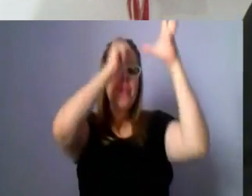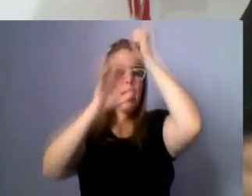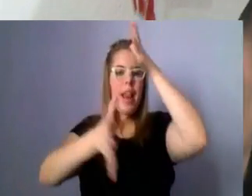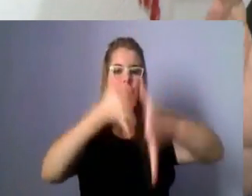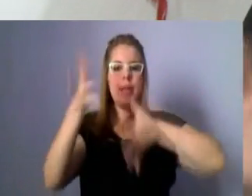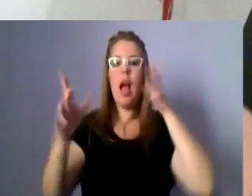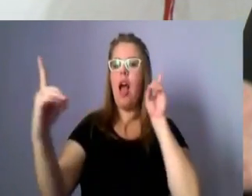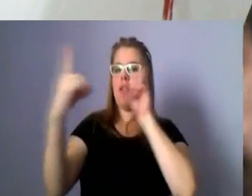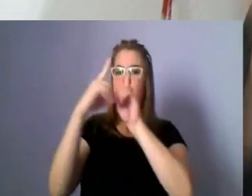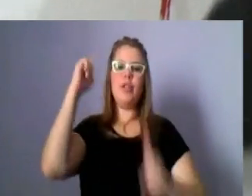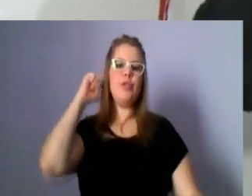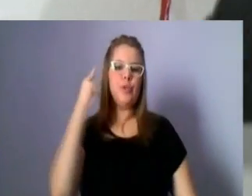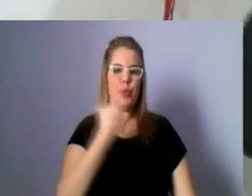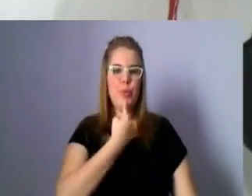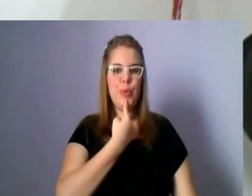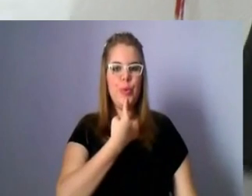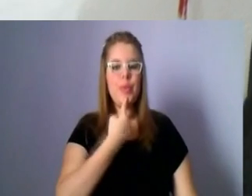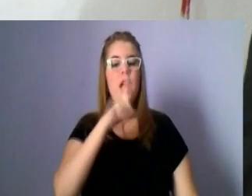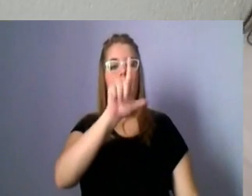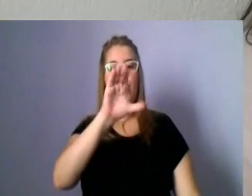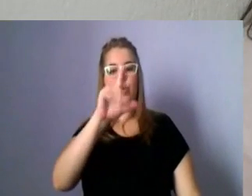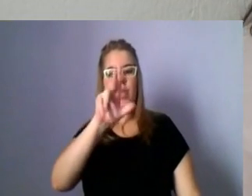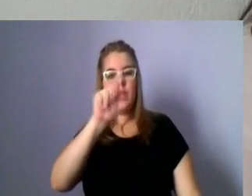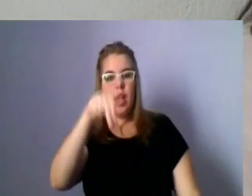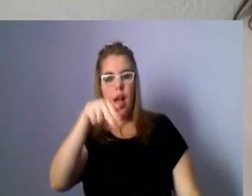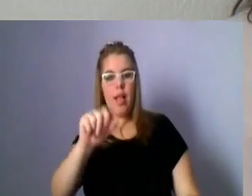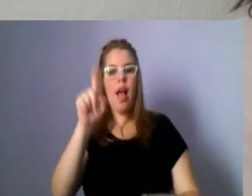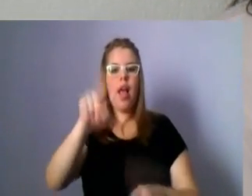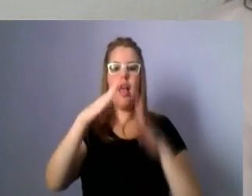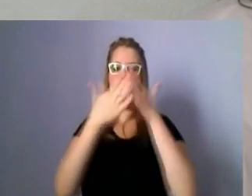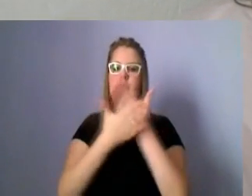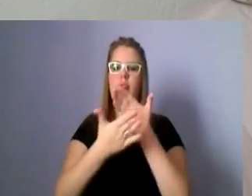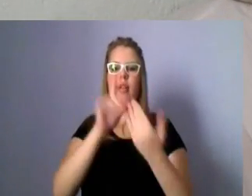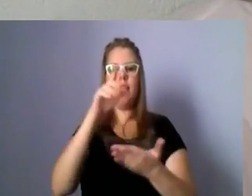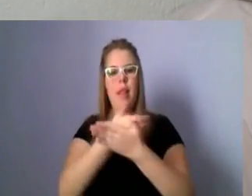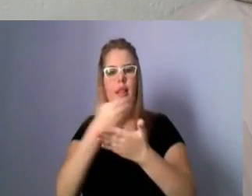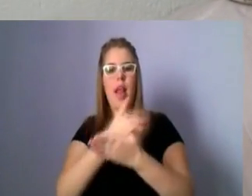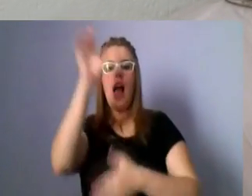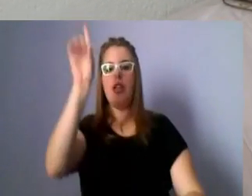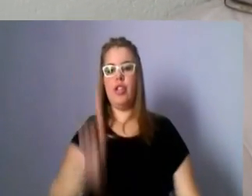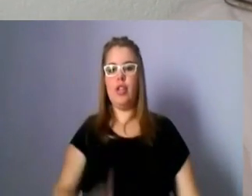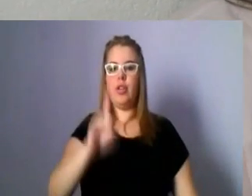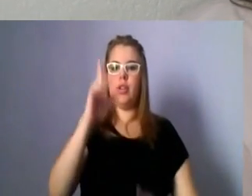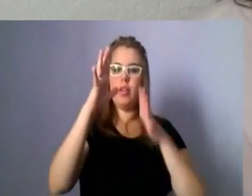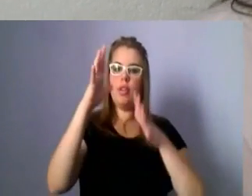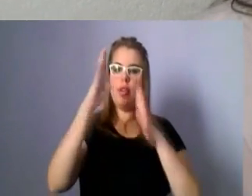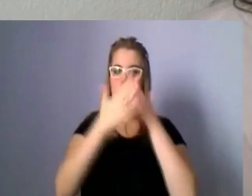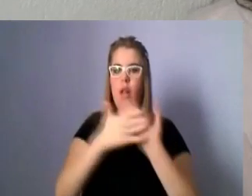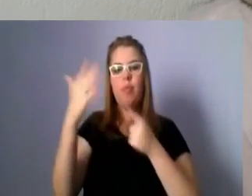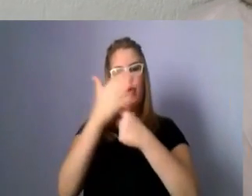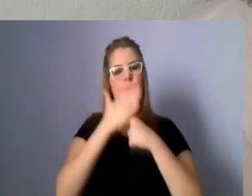Libras para atender surdos. Luciana é merendeira. A diretora da escola nos trouxe